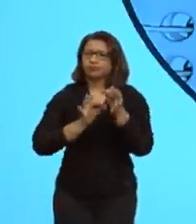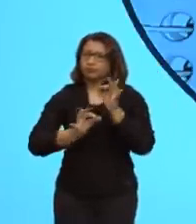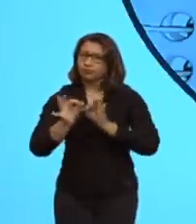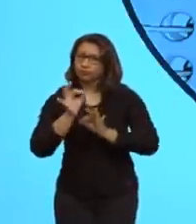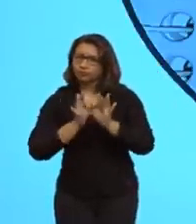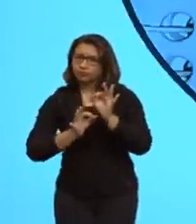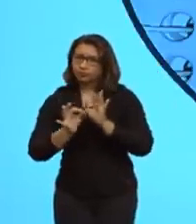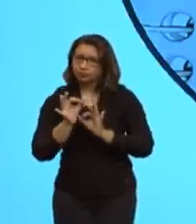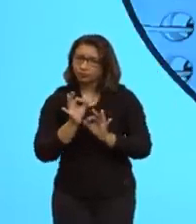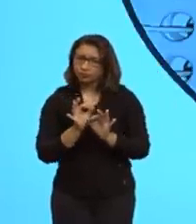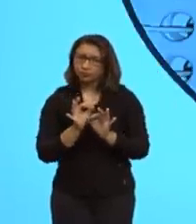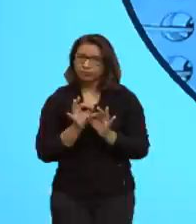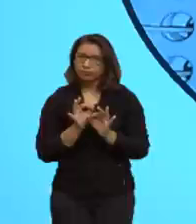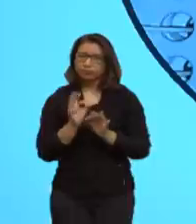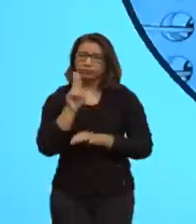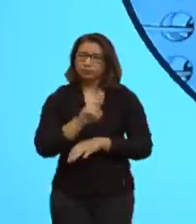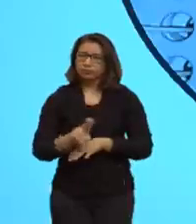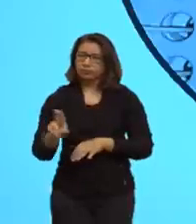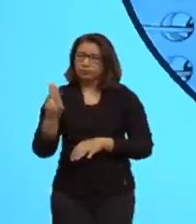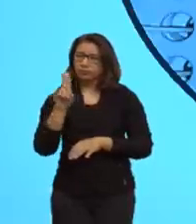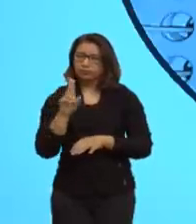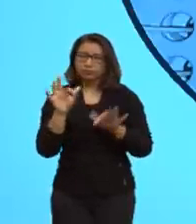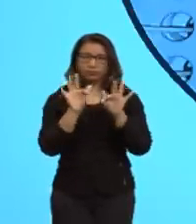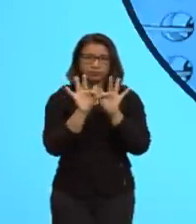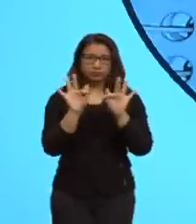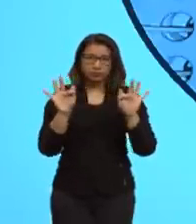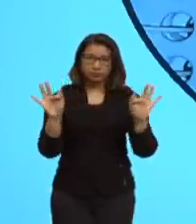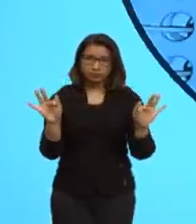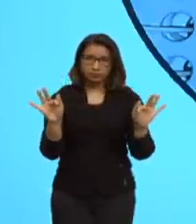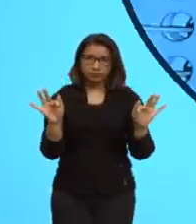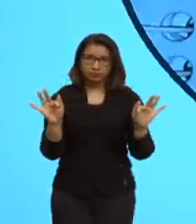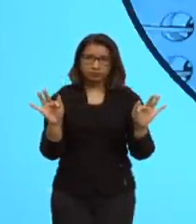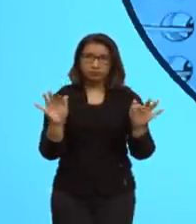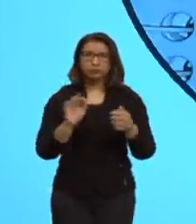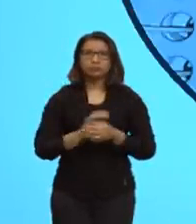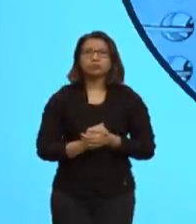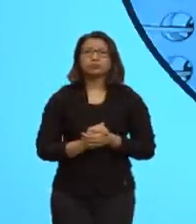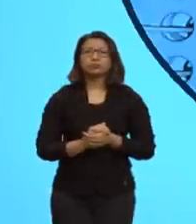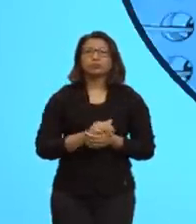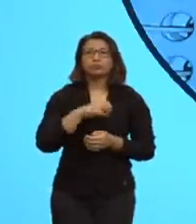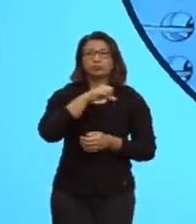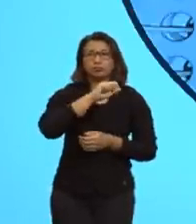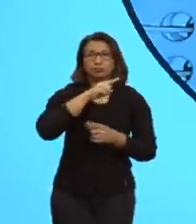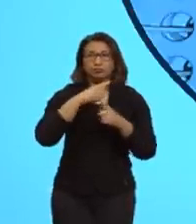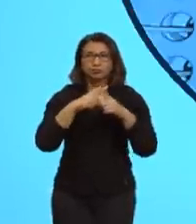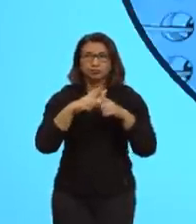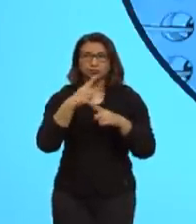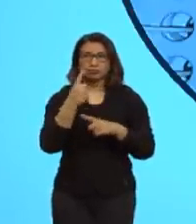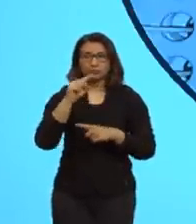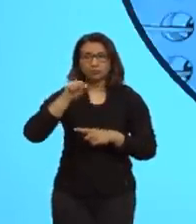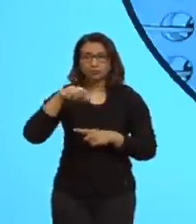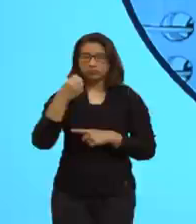proporção. Usei a propriedade, né, dos 9 vezes 1,8, x